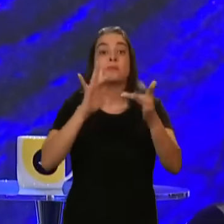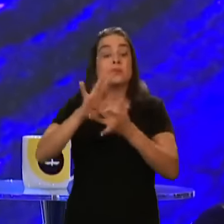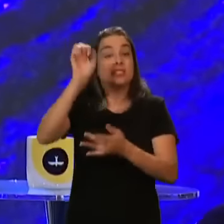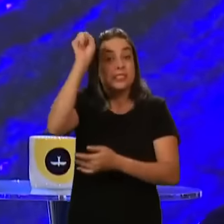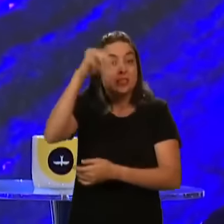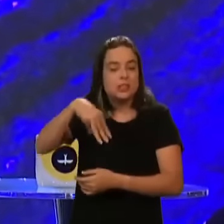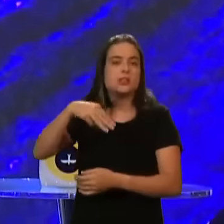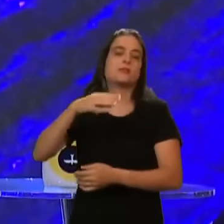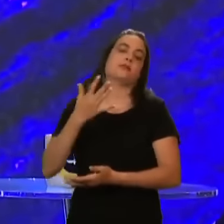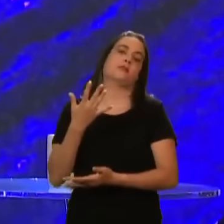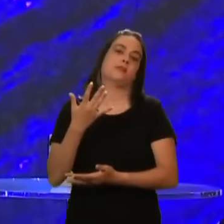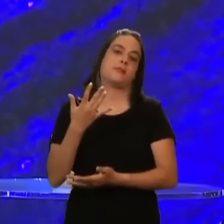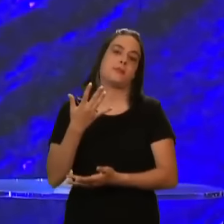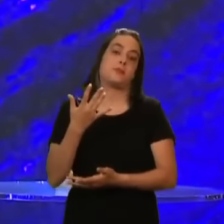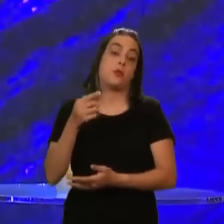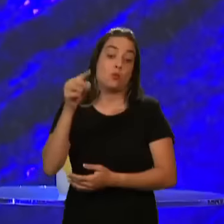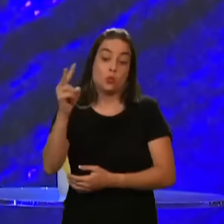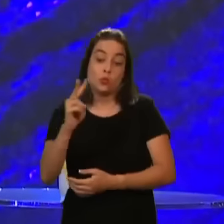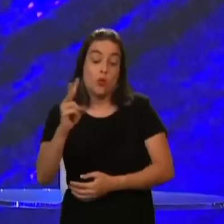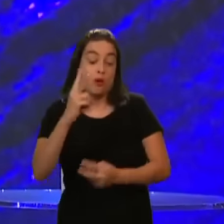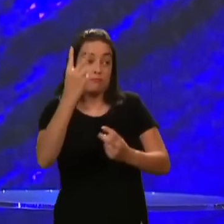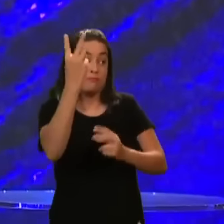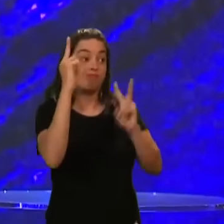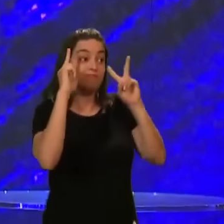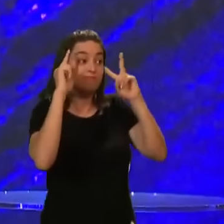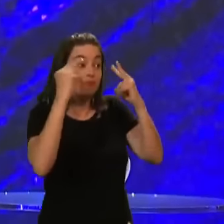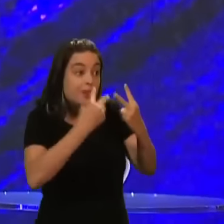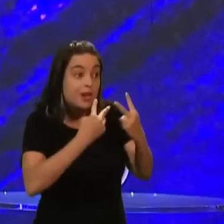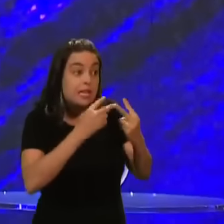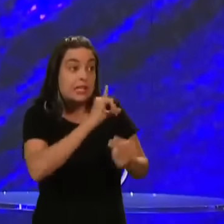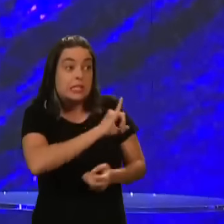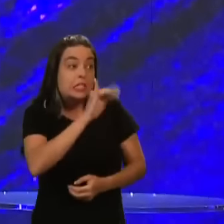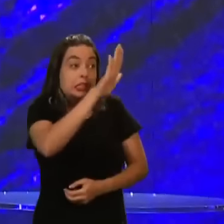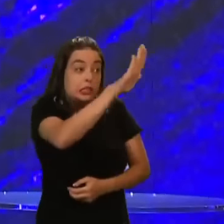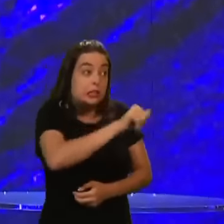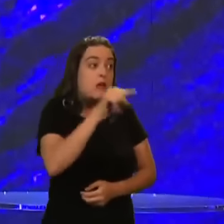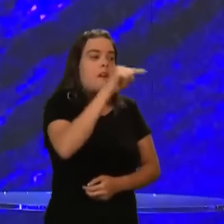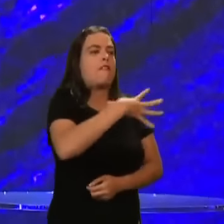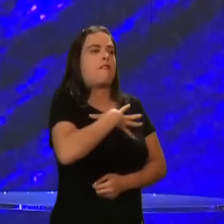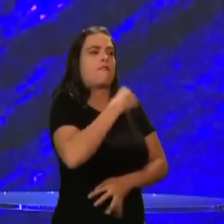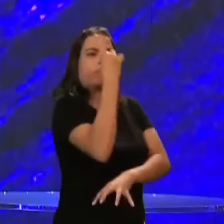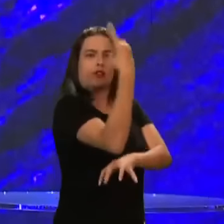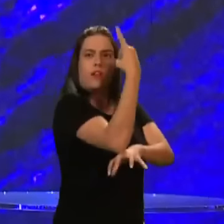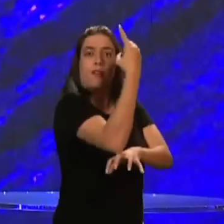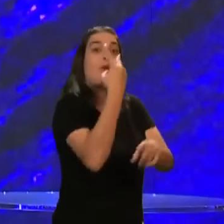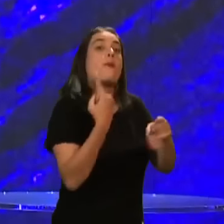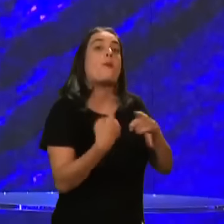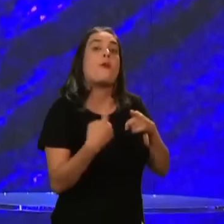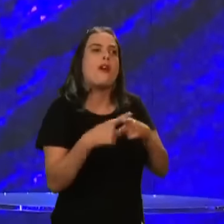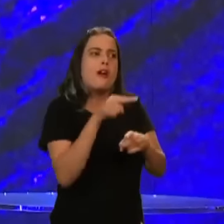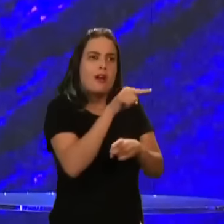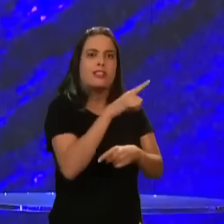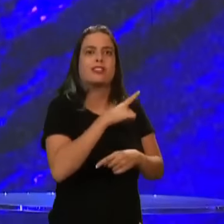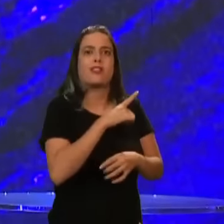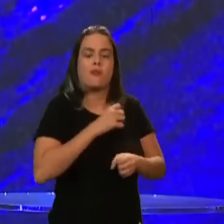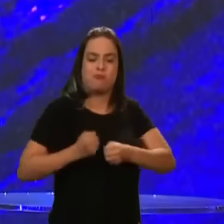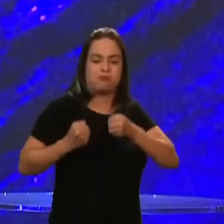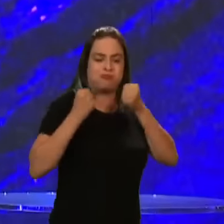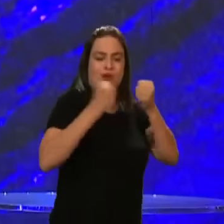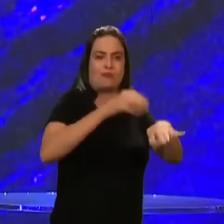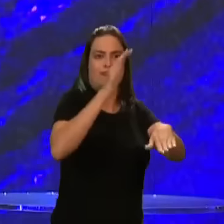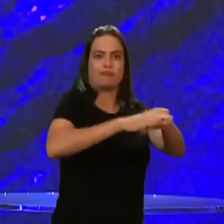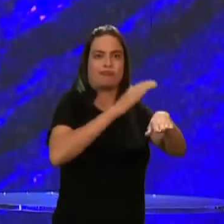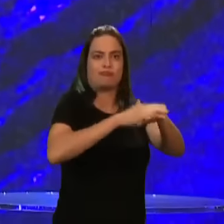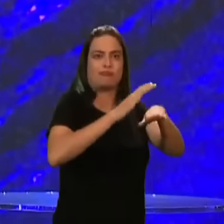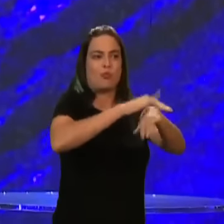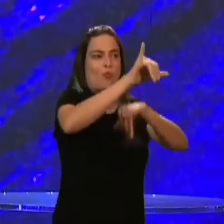ao reconhecê-lo, eles estavam dizendo: se estamos chamando o Senhor de filho de Davi, é porque o Senhor tem o poder de fazer aquilo que só um